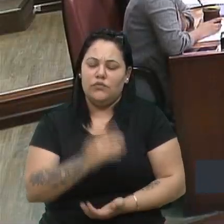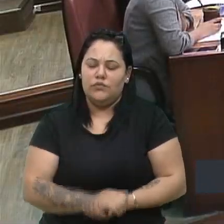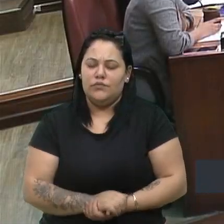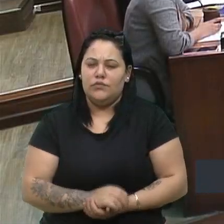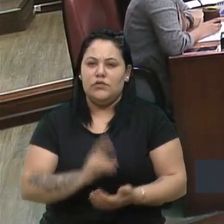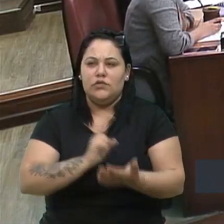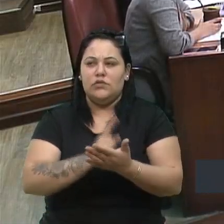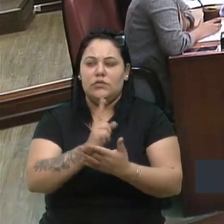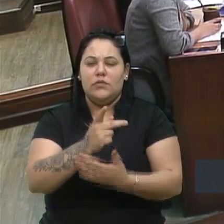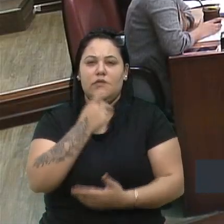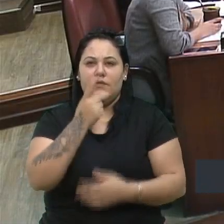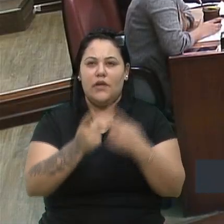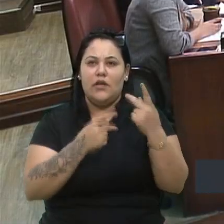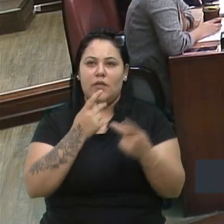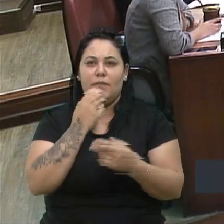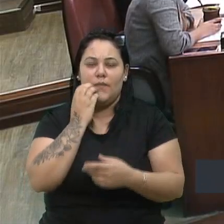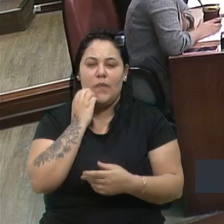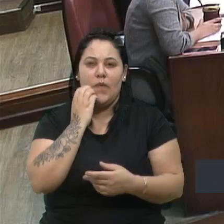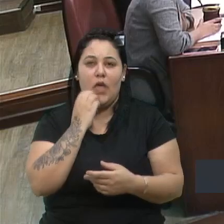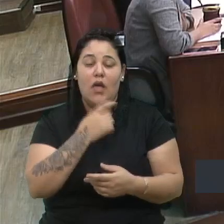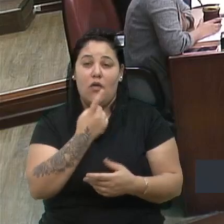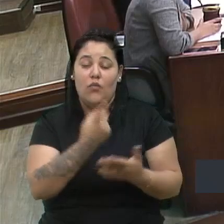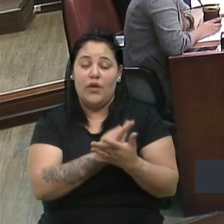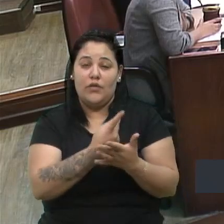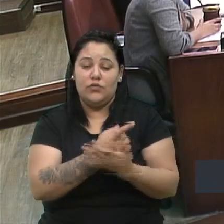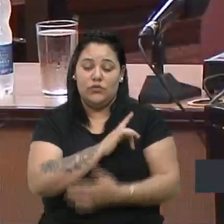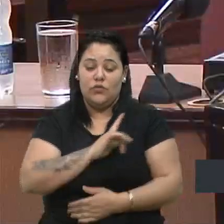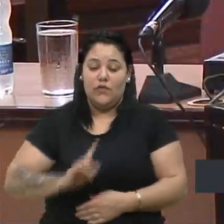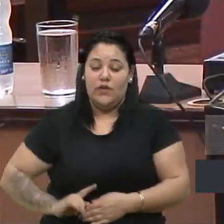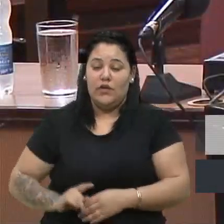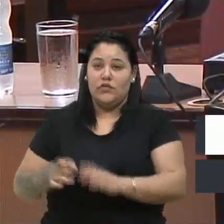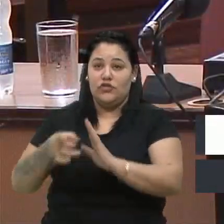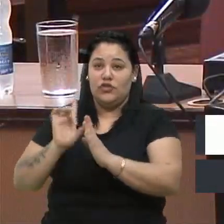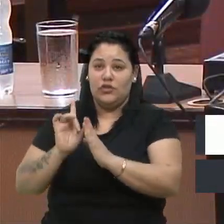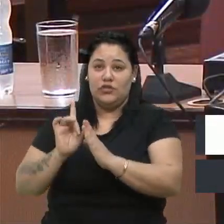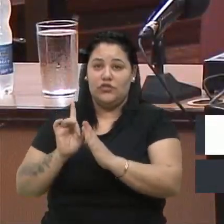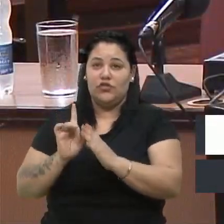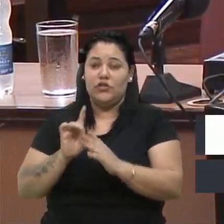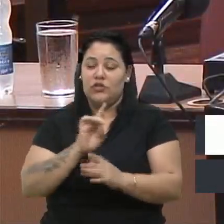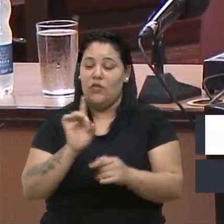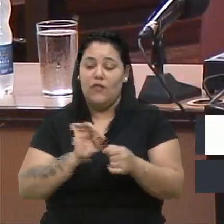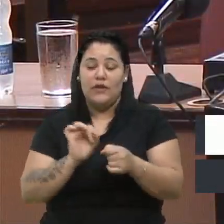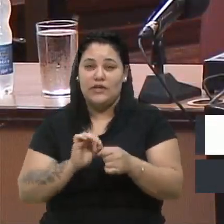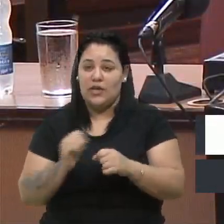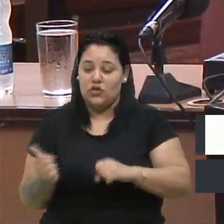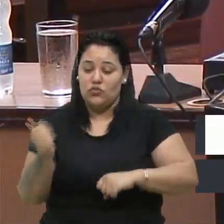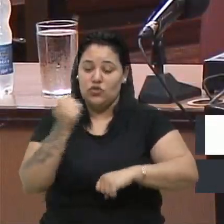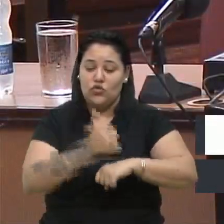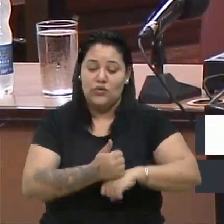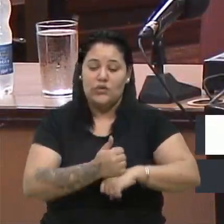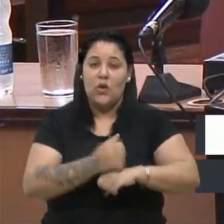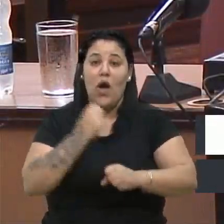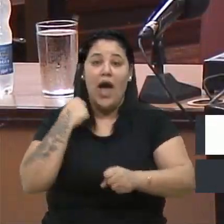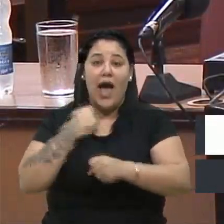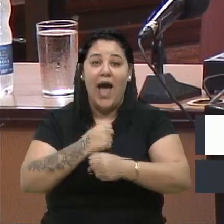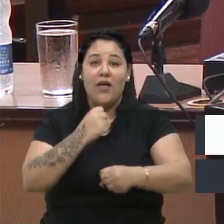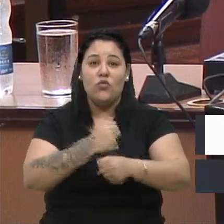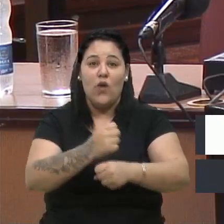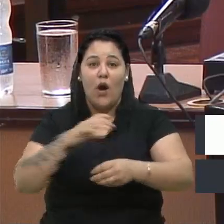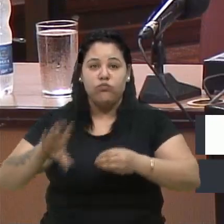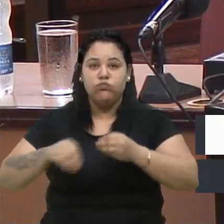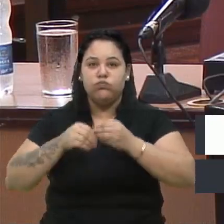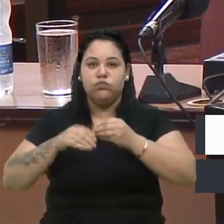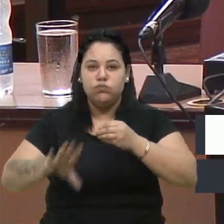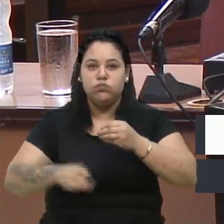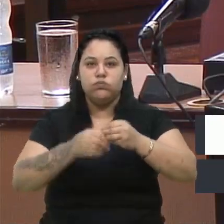vereador Gil, um erro dos governos anteriores em não fazer a reposição anual. Peço a palavra. Tem que ser feita a reposição anual, porque